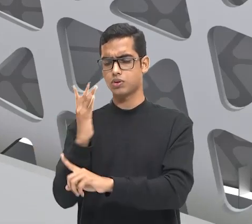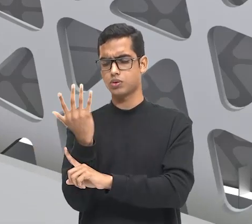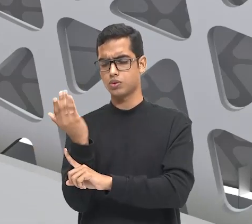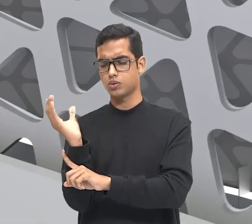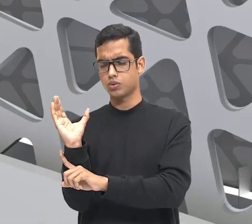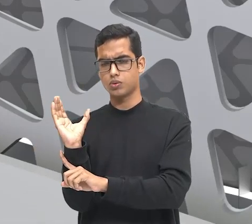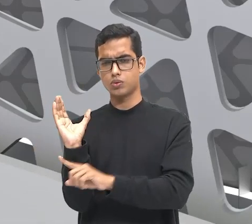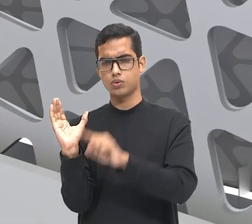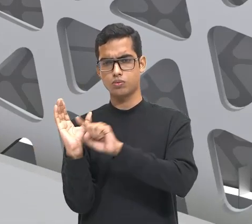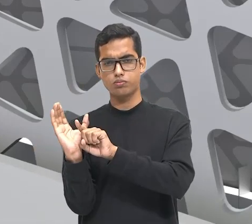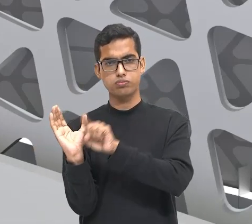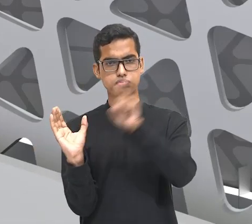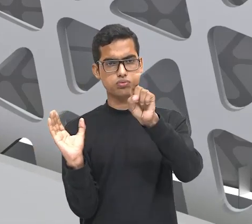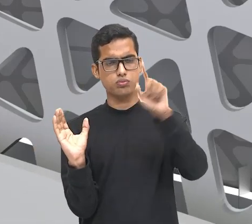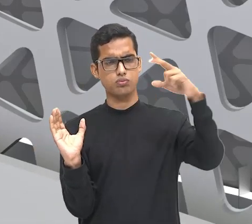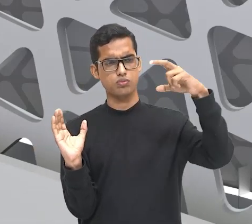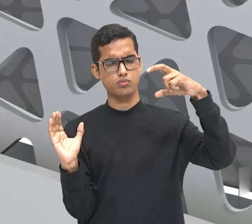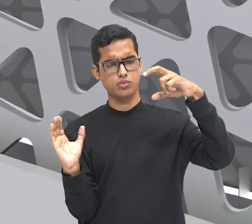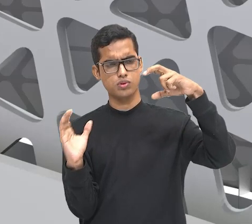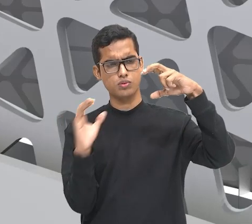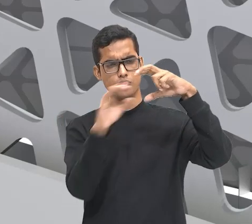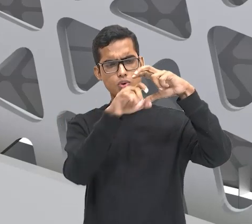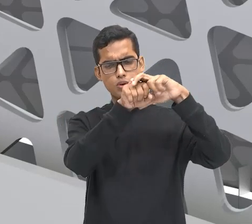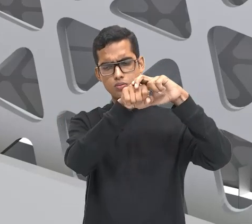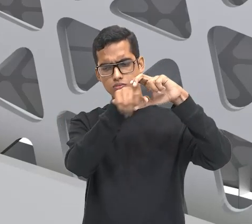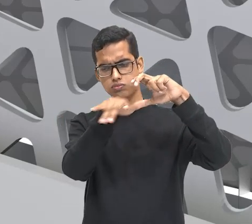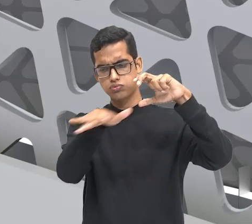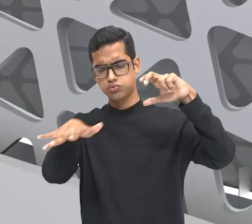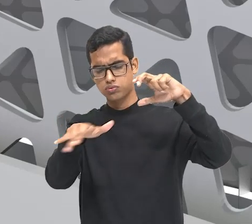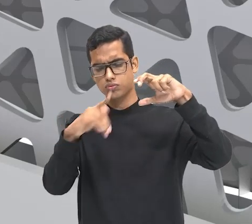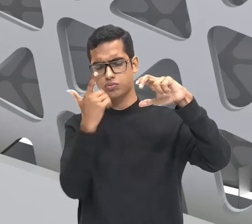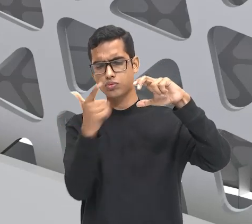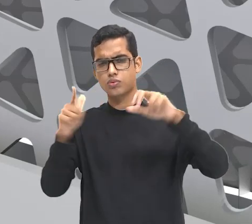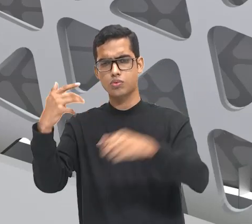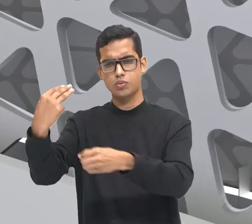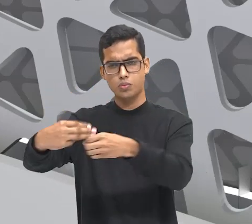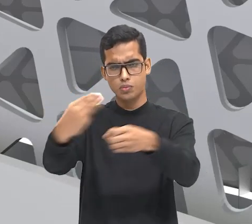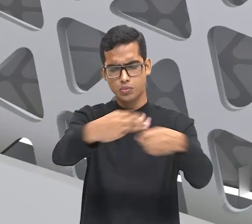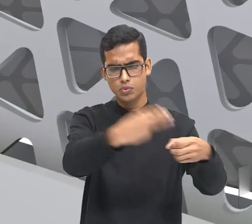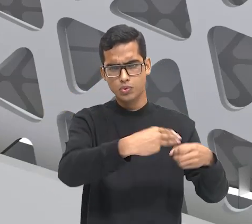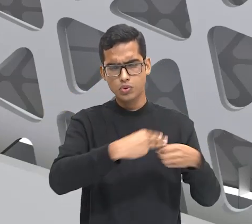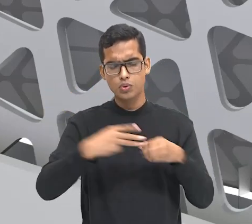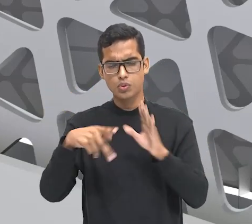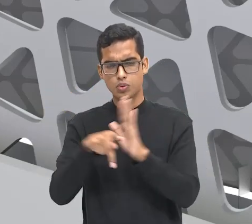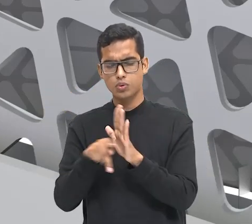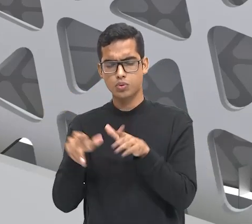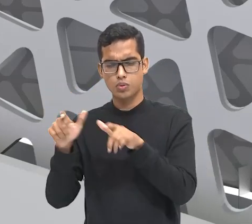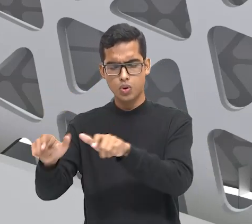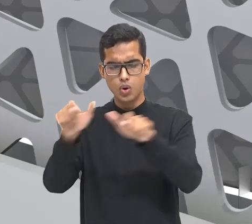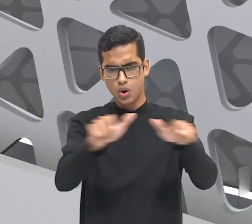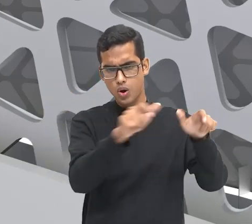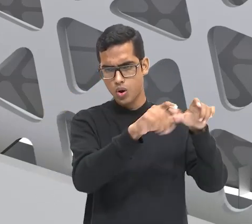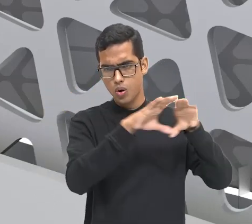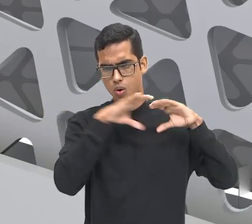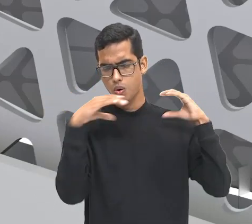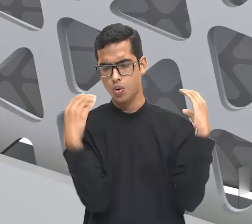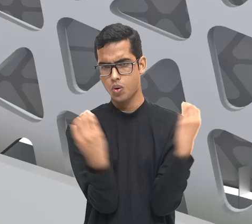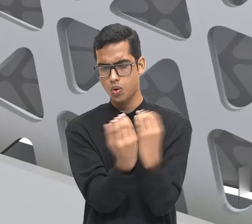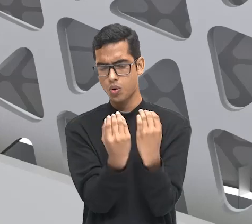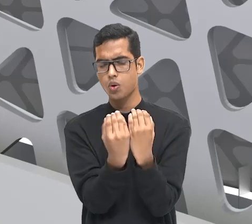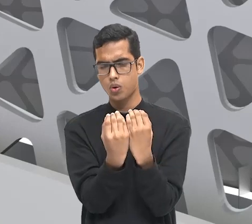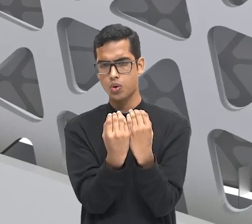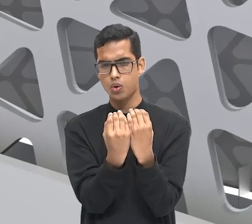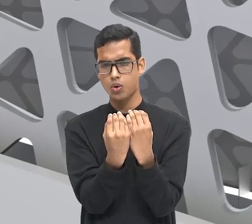né, e vai para o satélite. Do satélite ela vai sendo transmitida ali para as nossas localidades, né, para as antenas que